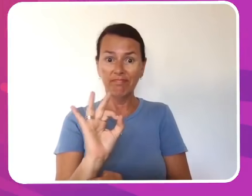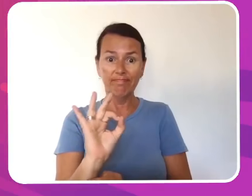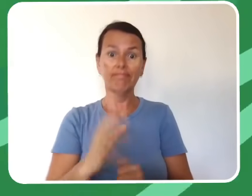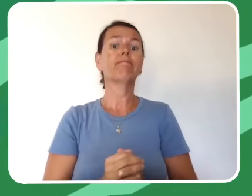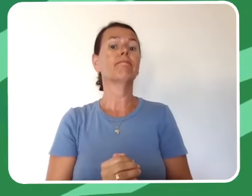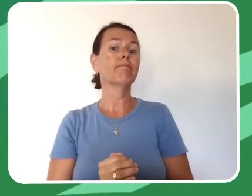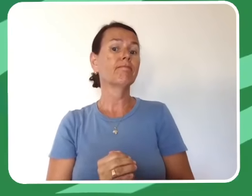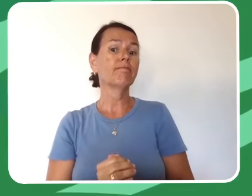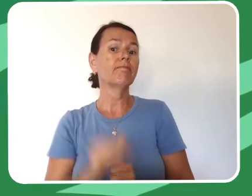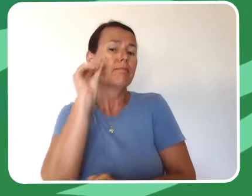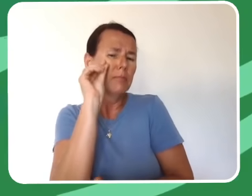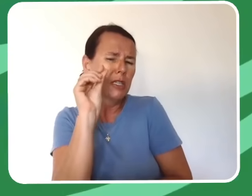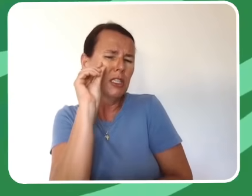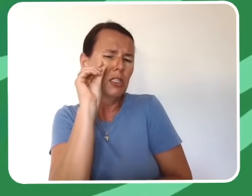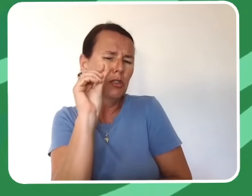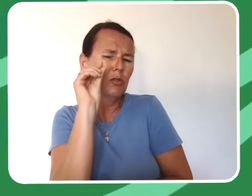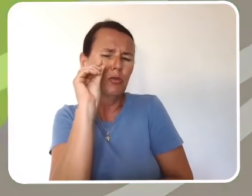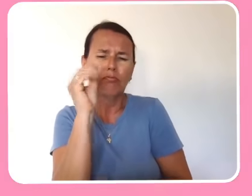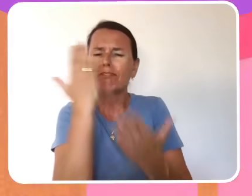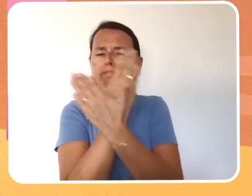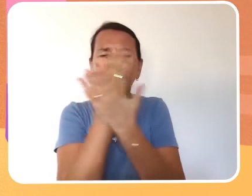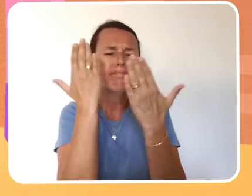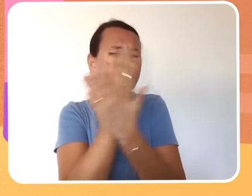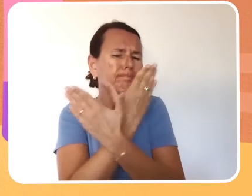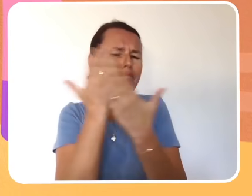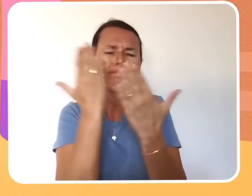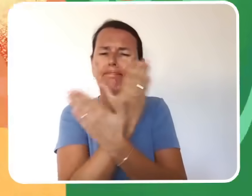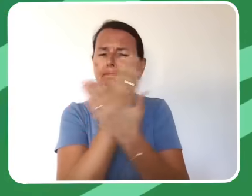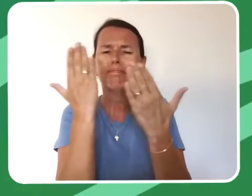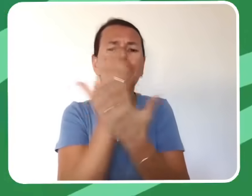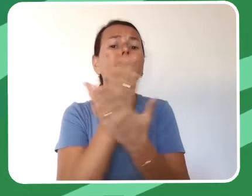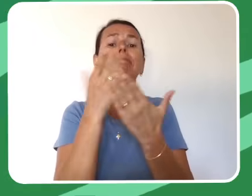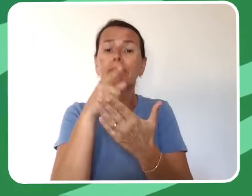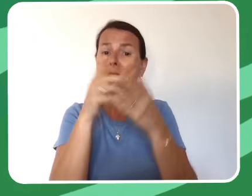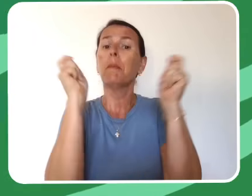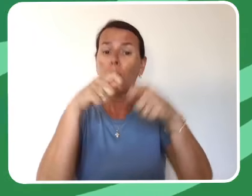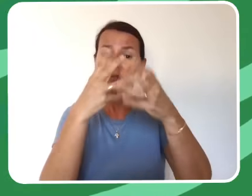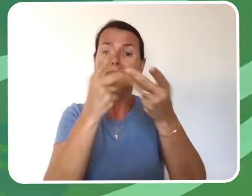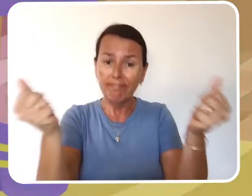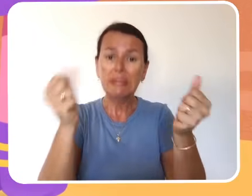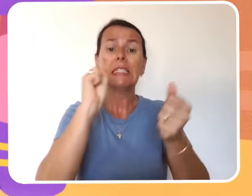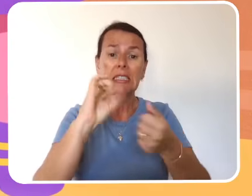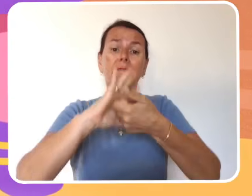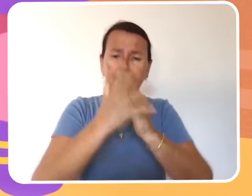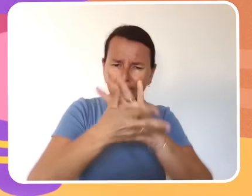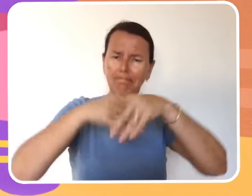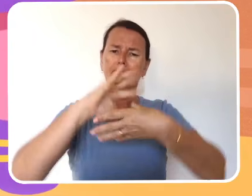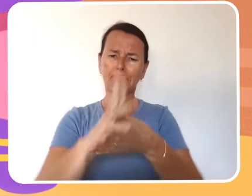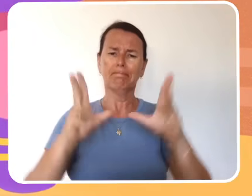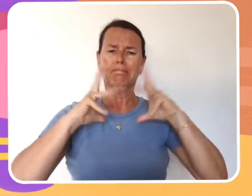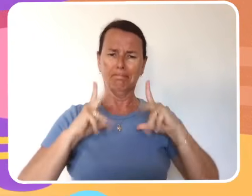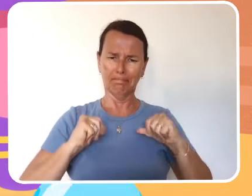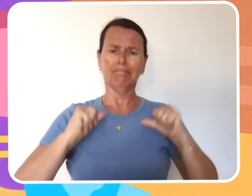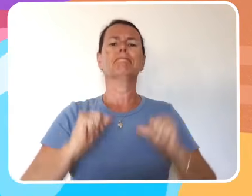mão. É pequenino, menor do que um anel, e desaparece com sabão